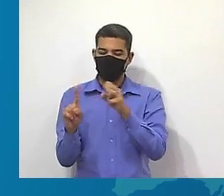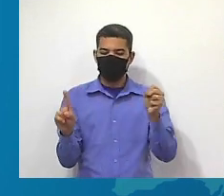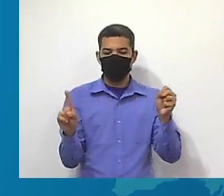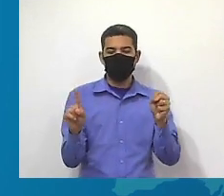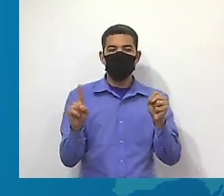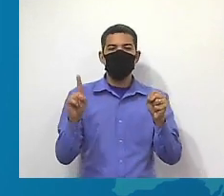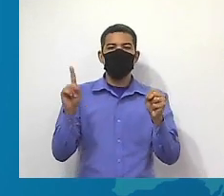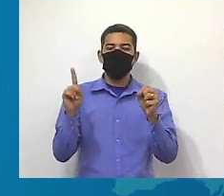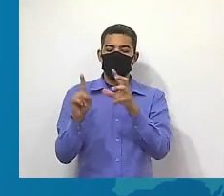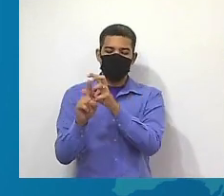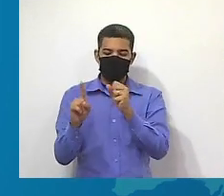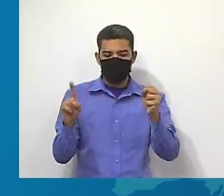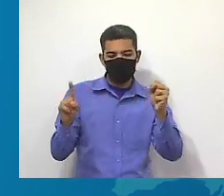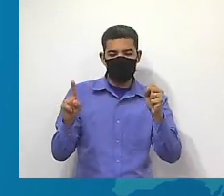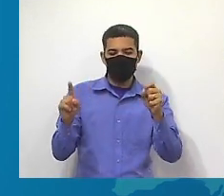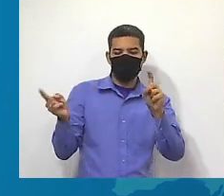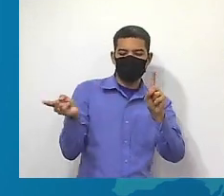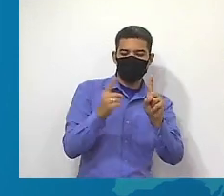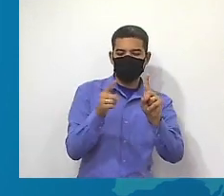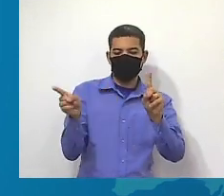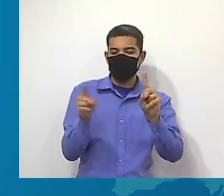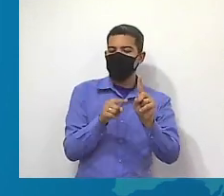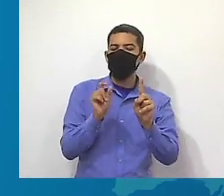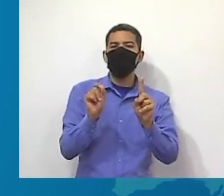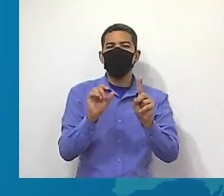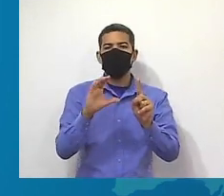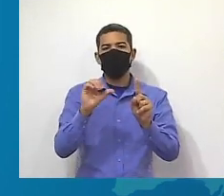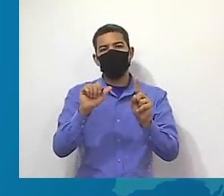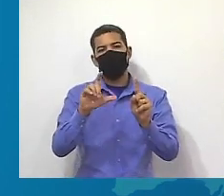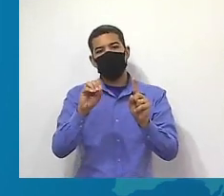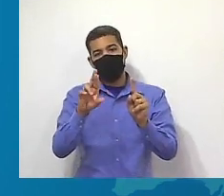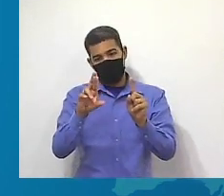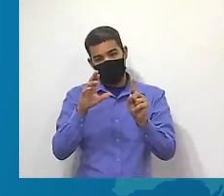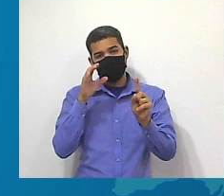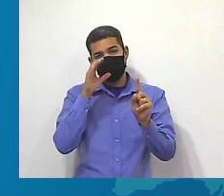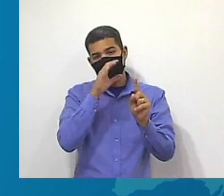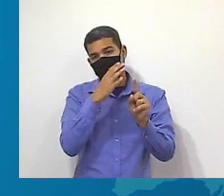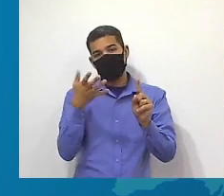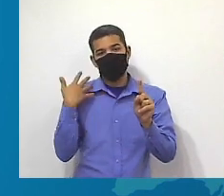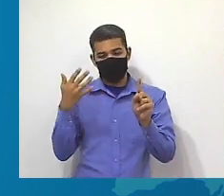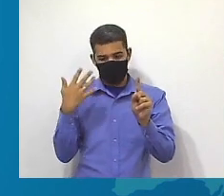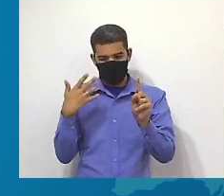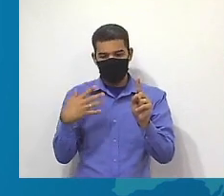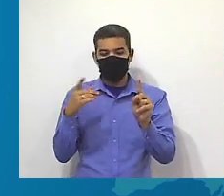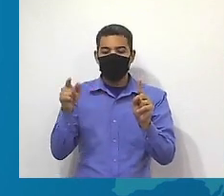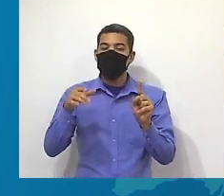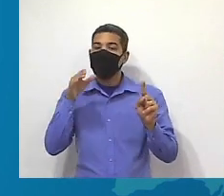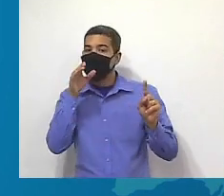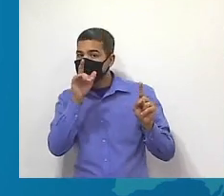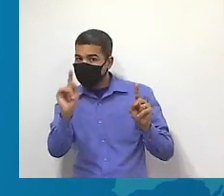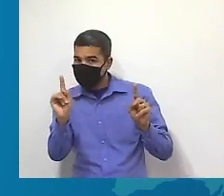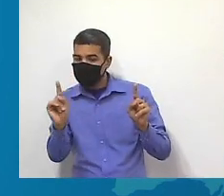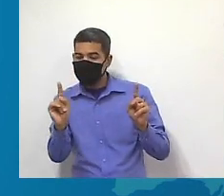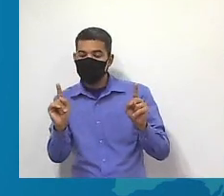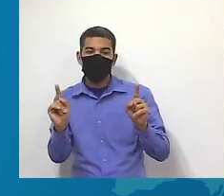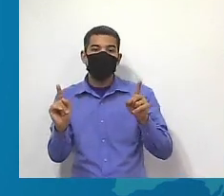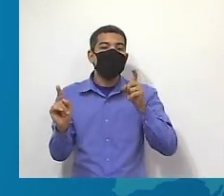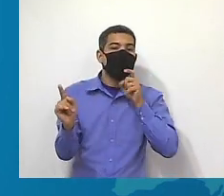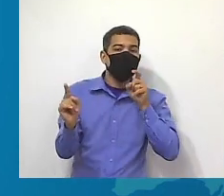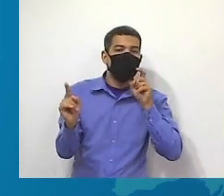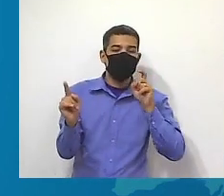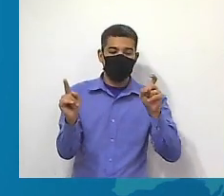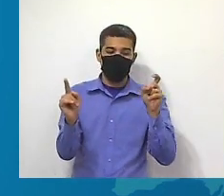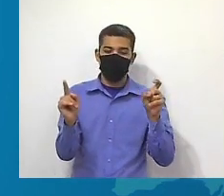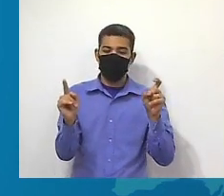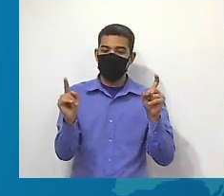gente chama de calor. E esse calor sempre vai sair do corpo mais quente para o corpo mais frio. Nunca é demais lembrar